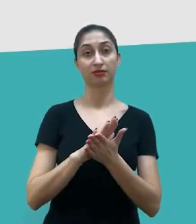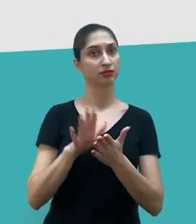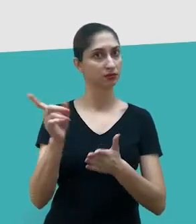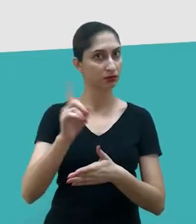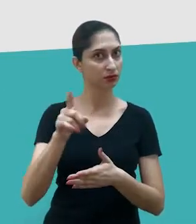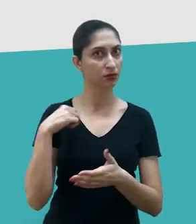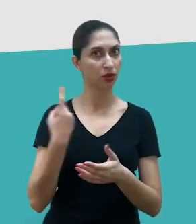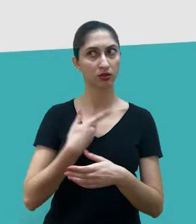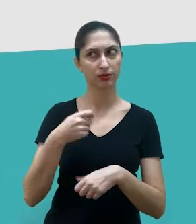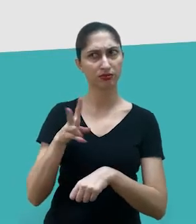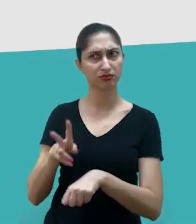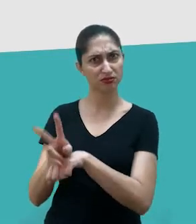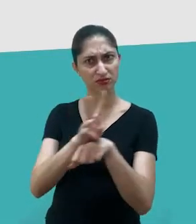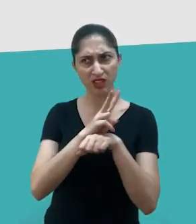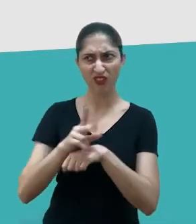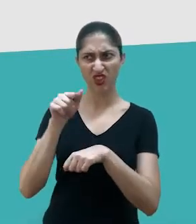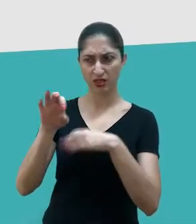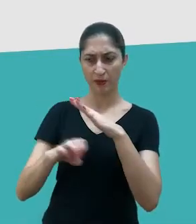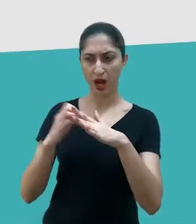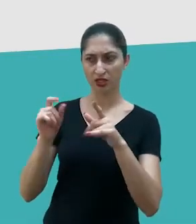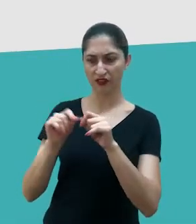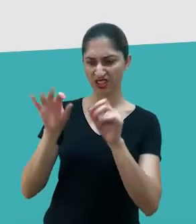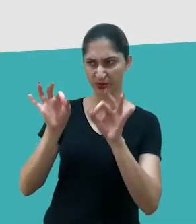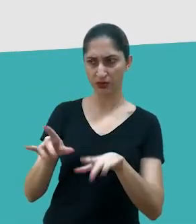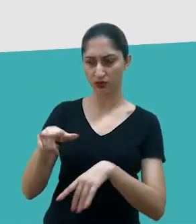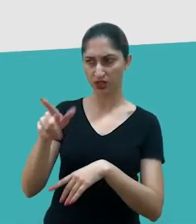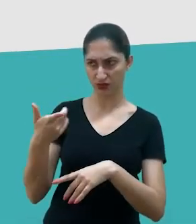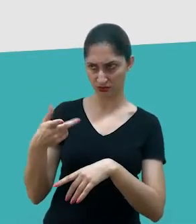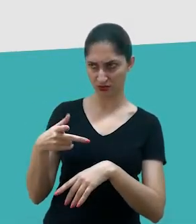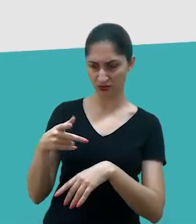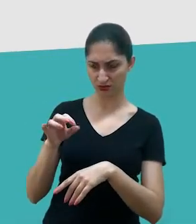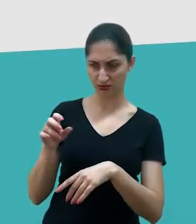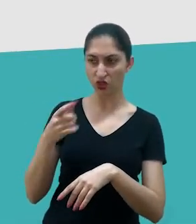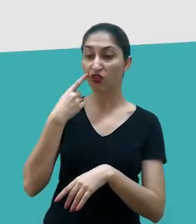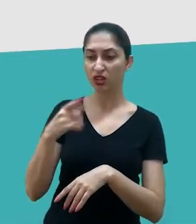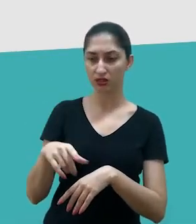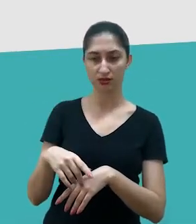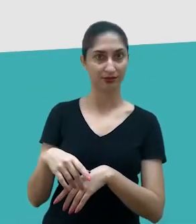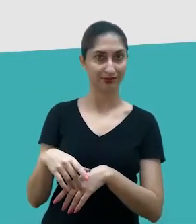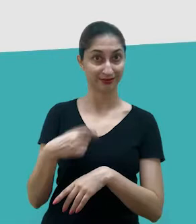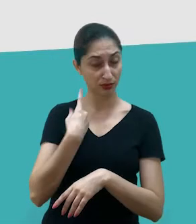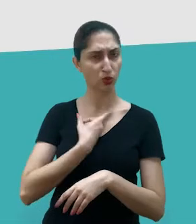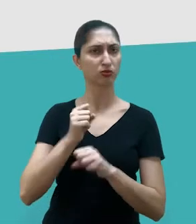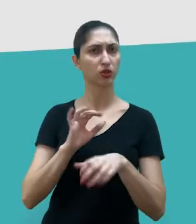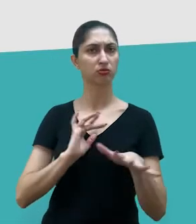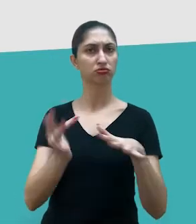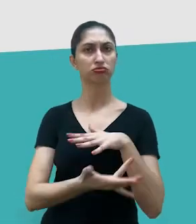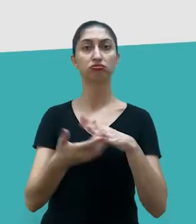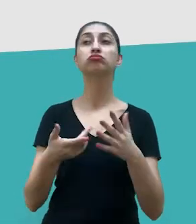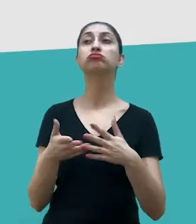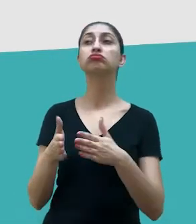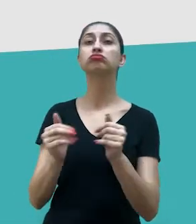somos os vigias, né? Nós estamos ali nas redes sociais denunciando, cobrando, e nós podemos cobrar isso das